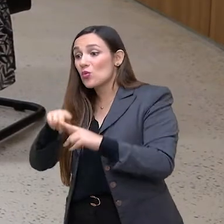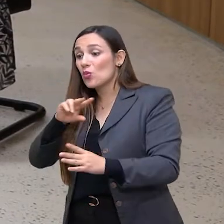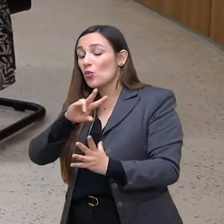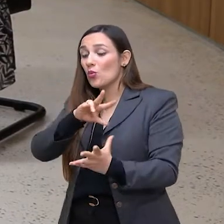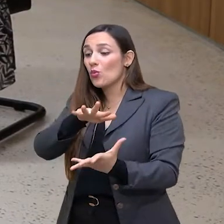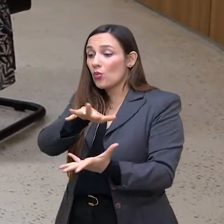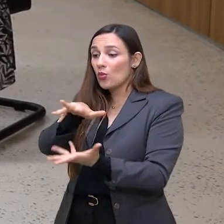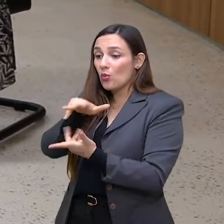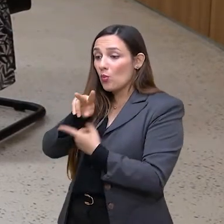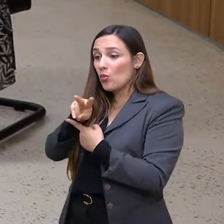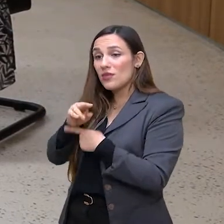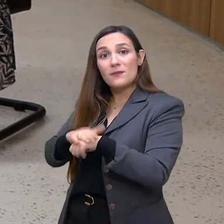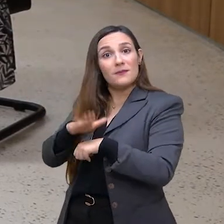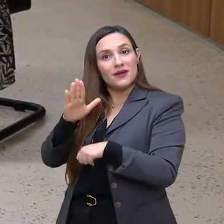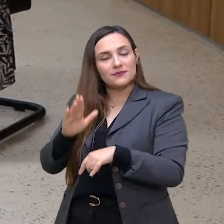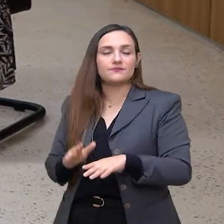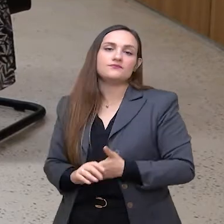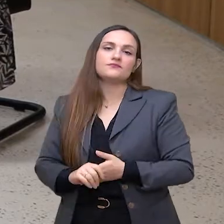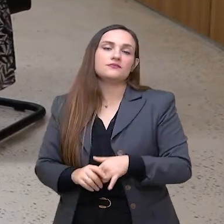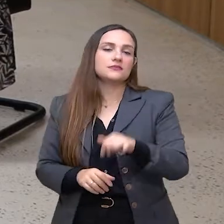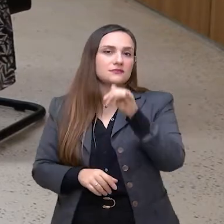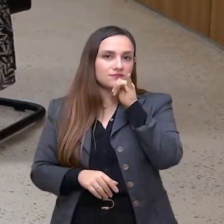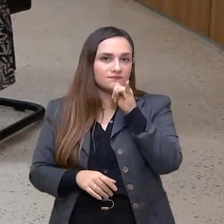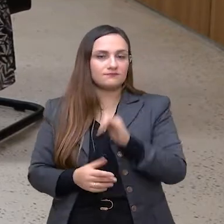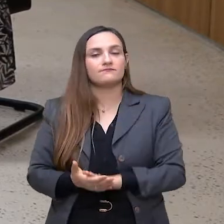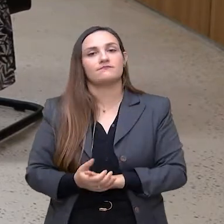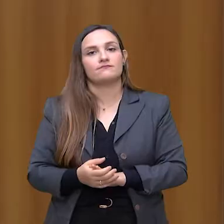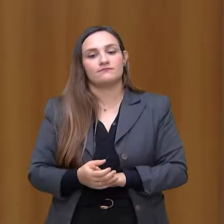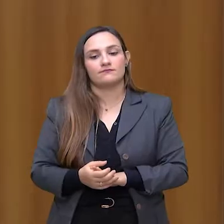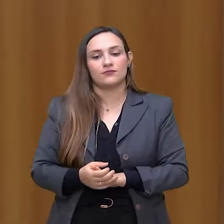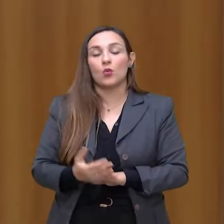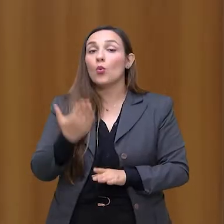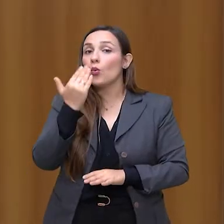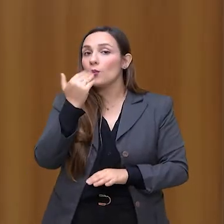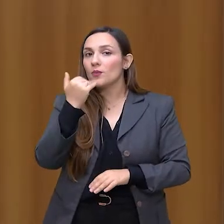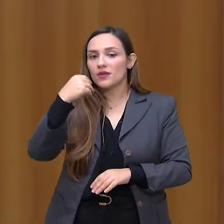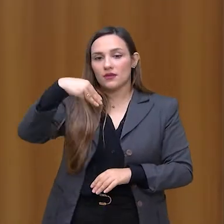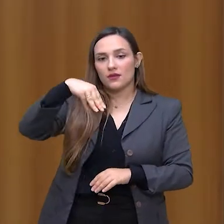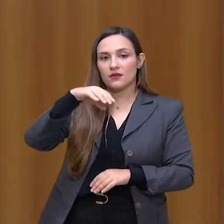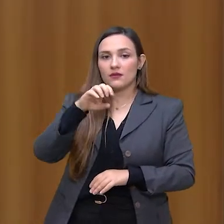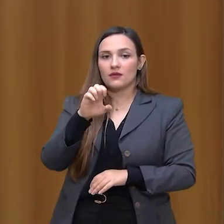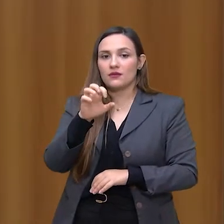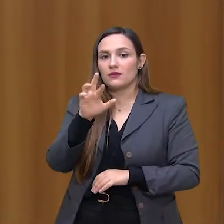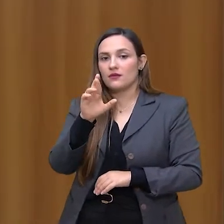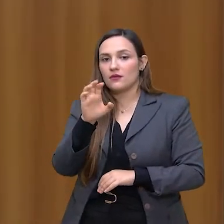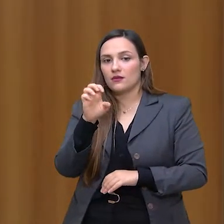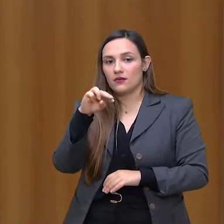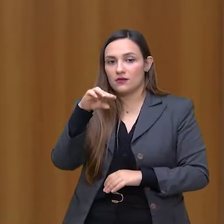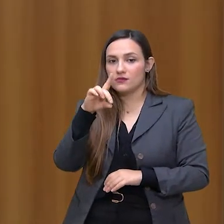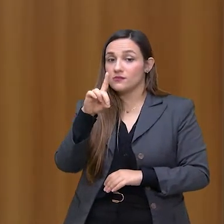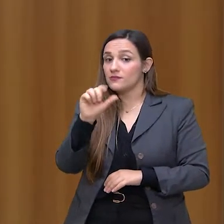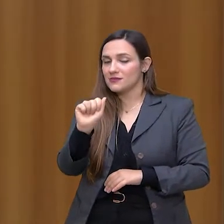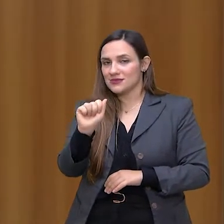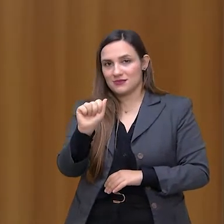mais sustentável possível. Vou te dar um exemplo. Em relação à merenda, você pode